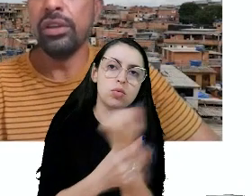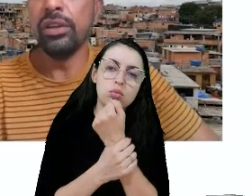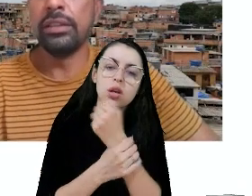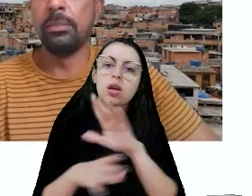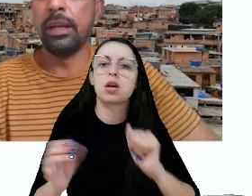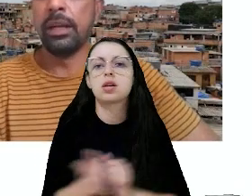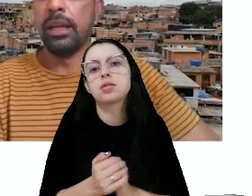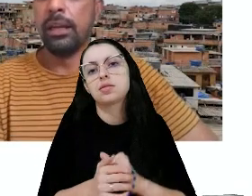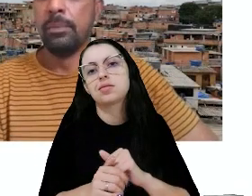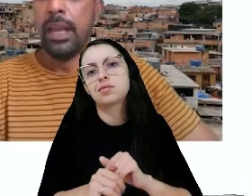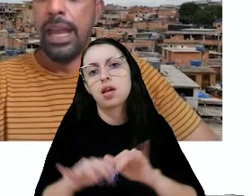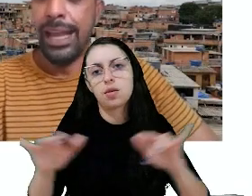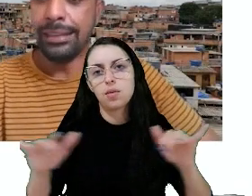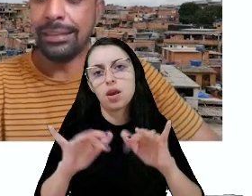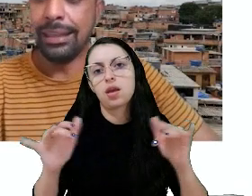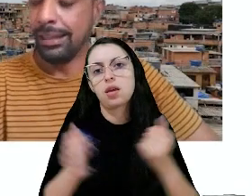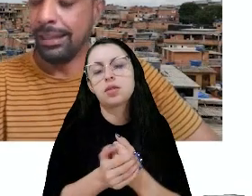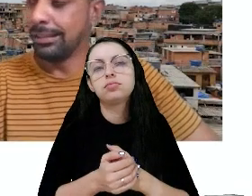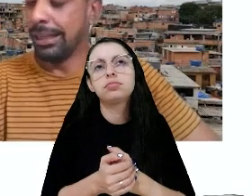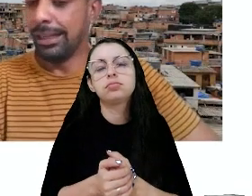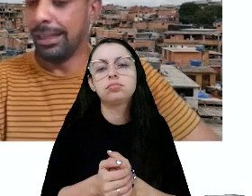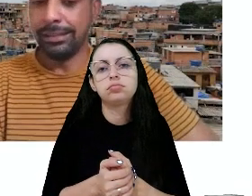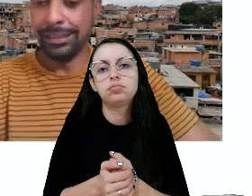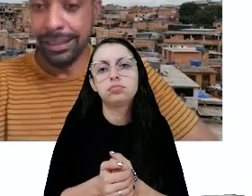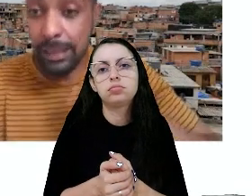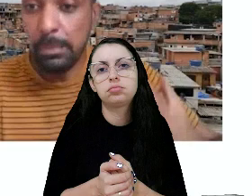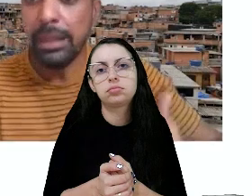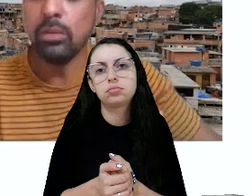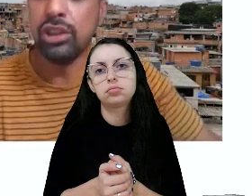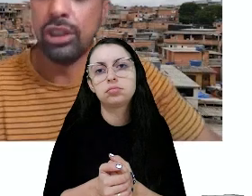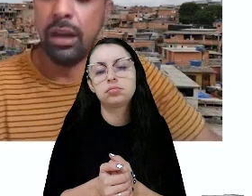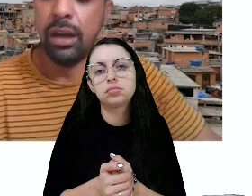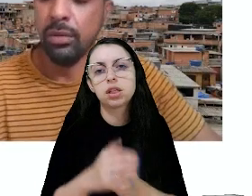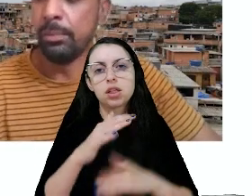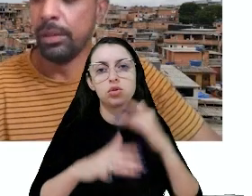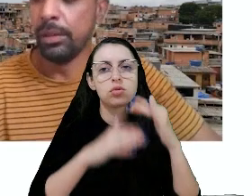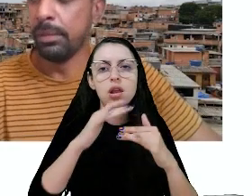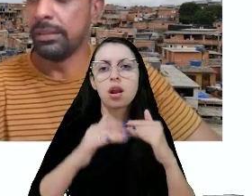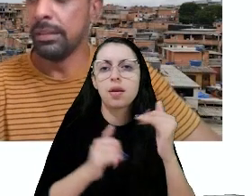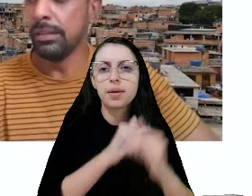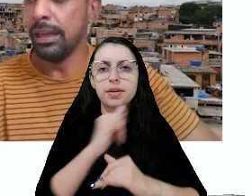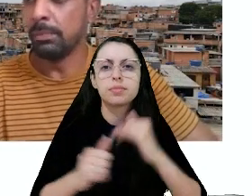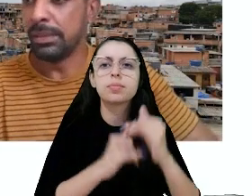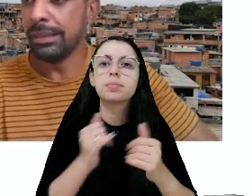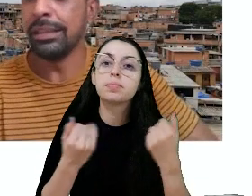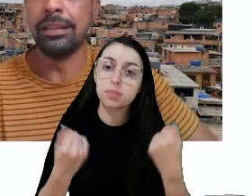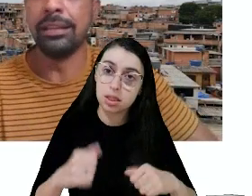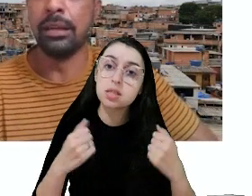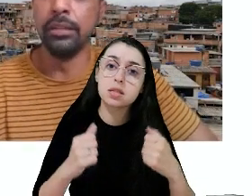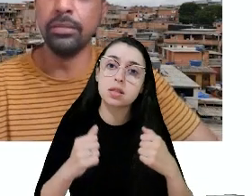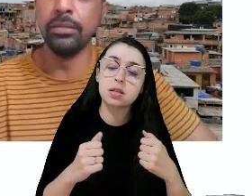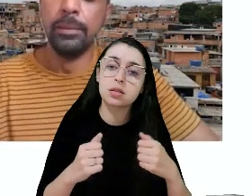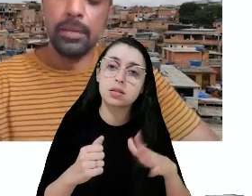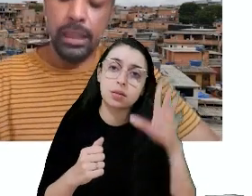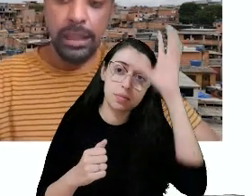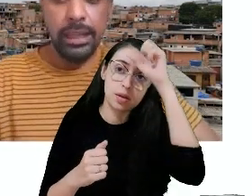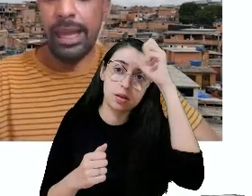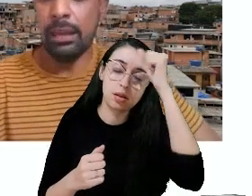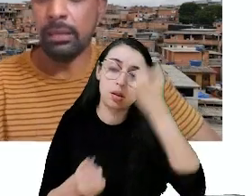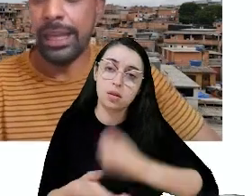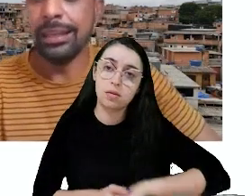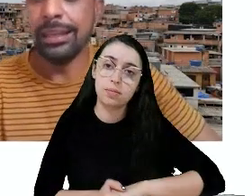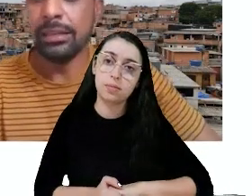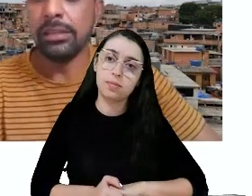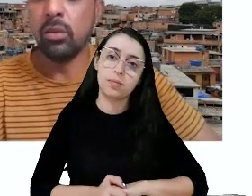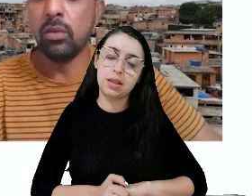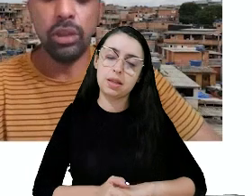gente conseguir oferecer para ela esse letramento digital, né? Porque ela precisa ter esse letramento